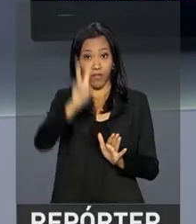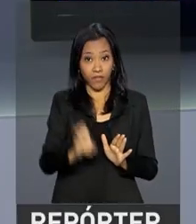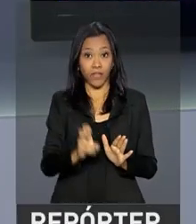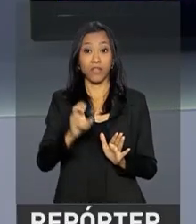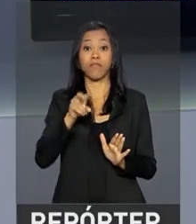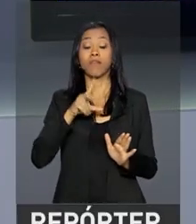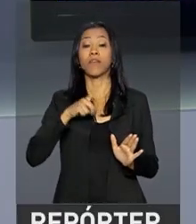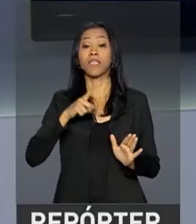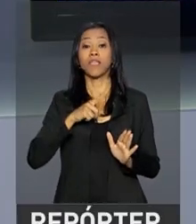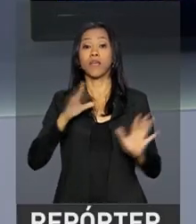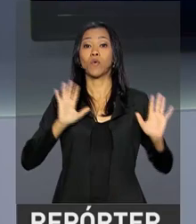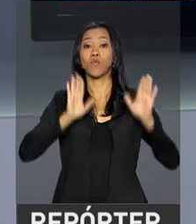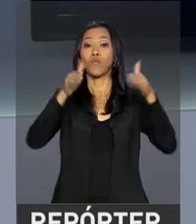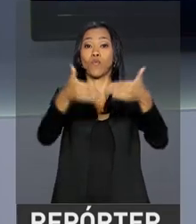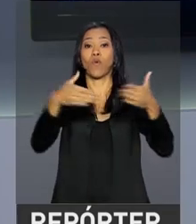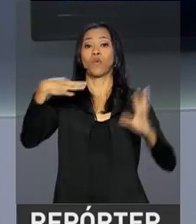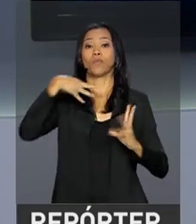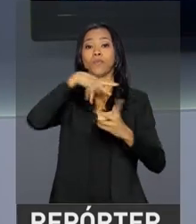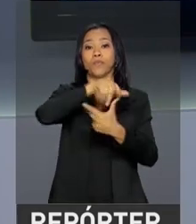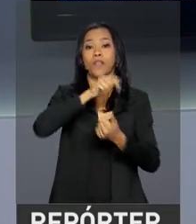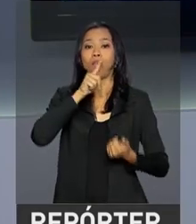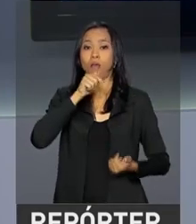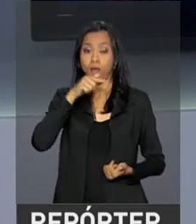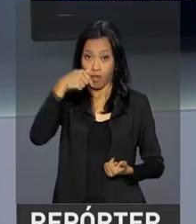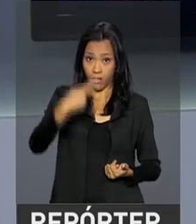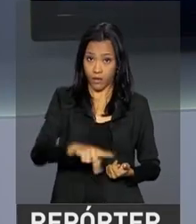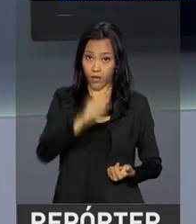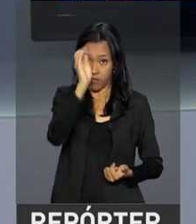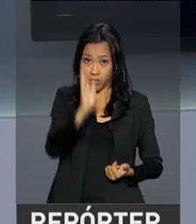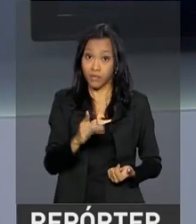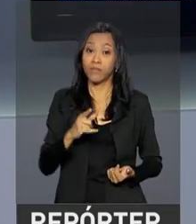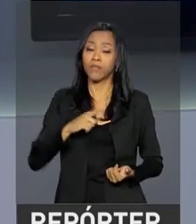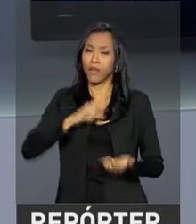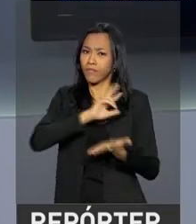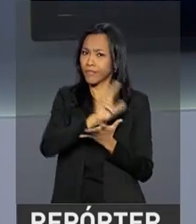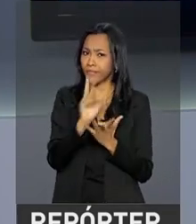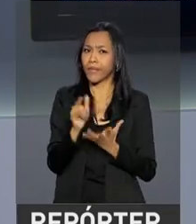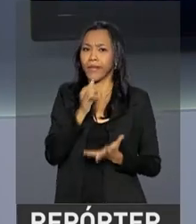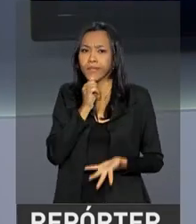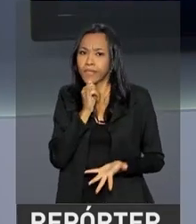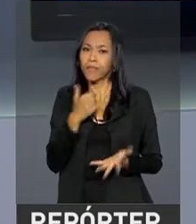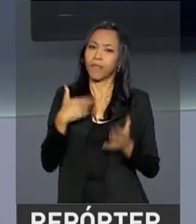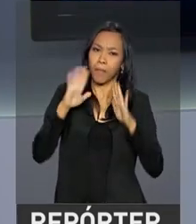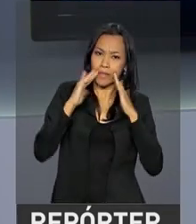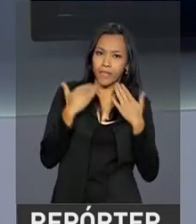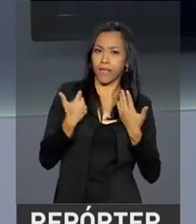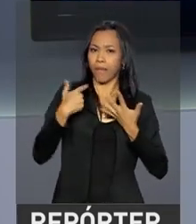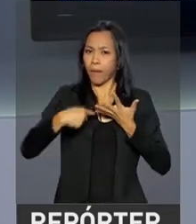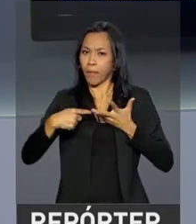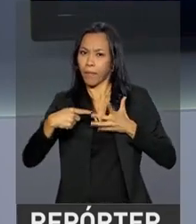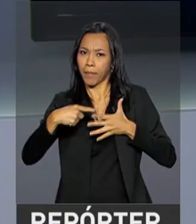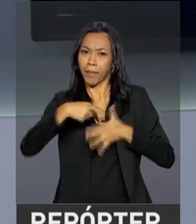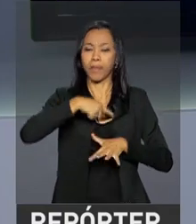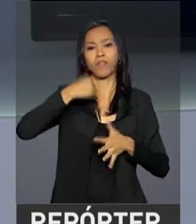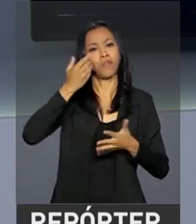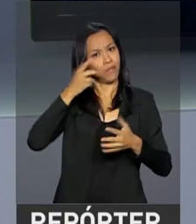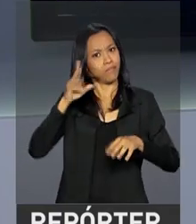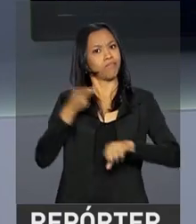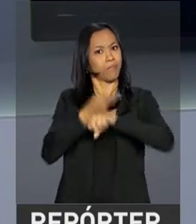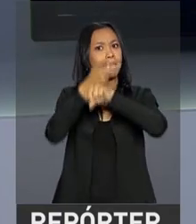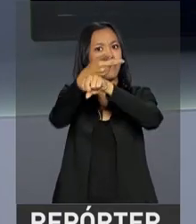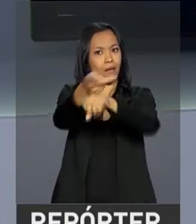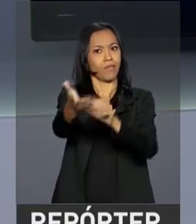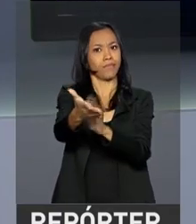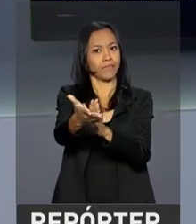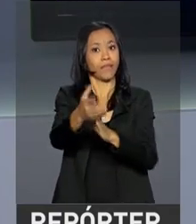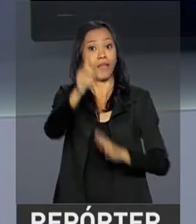Mundial da Água. E o país tem bons exemplos do uso sustentável da água para apresentar iniciativas que foram até premiadas. É o